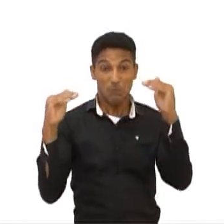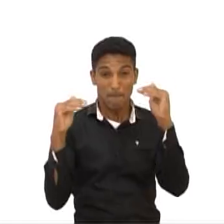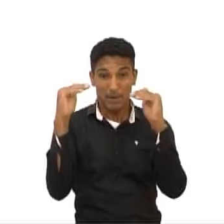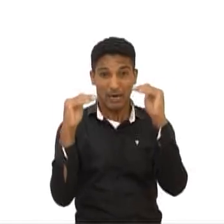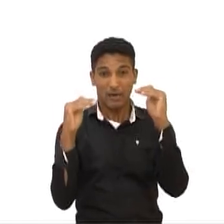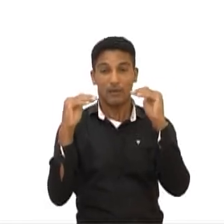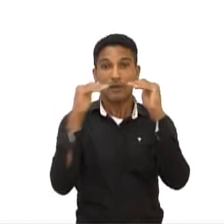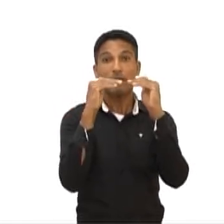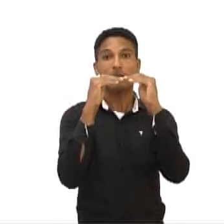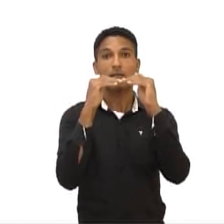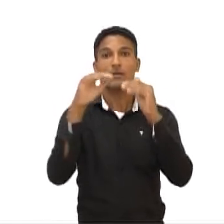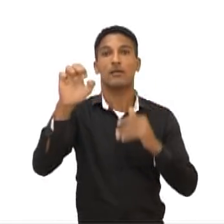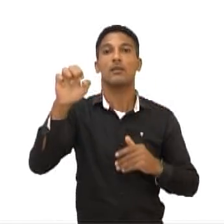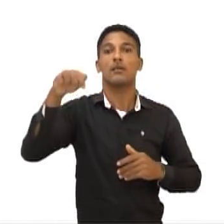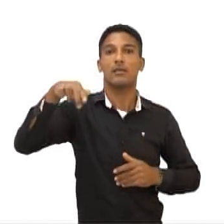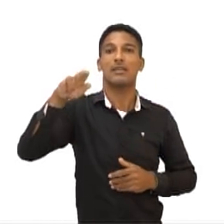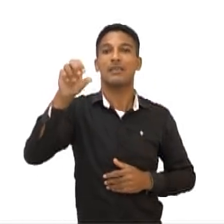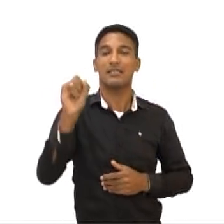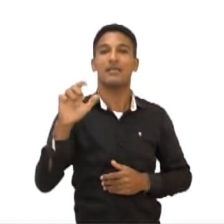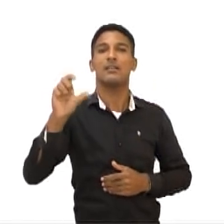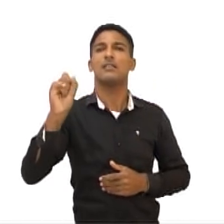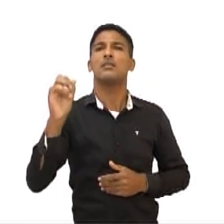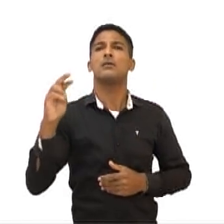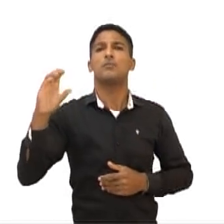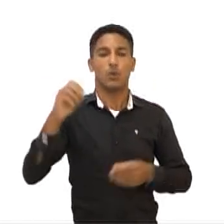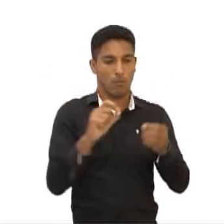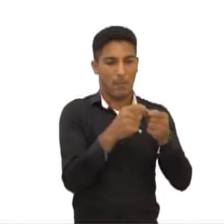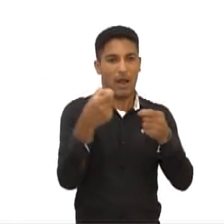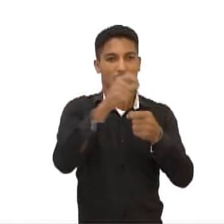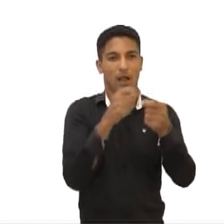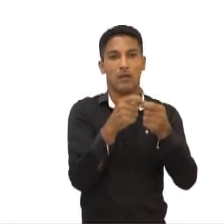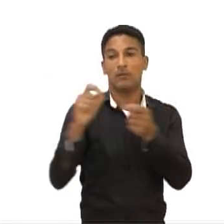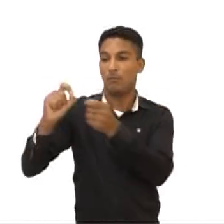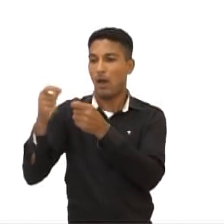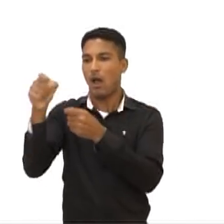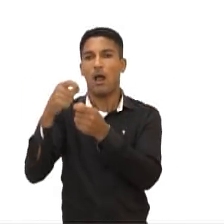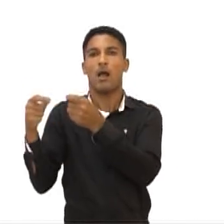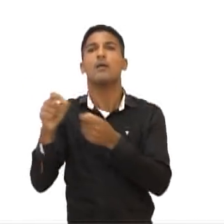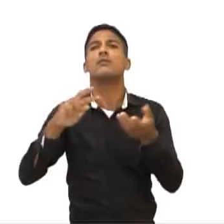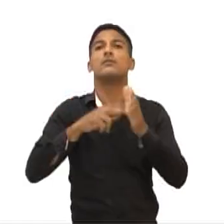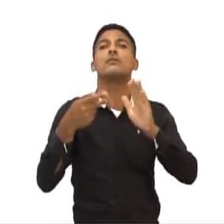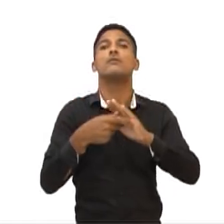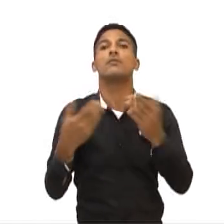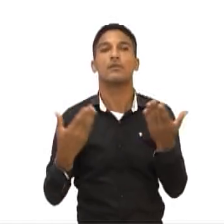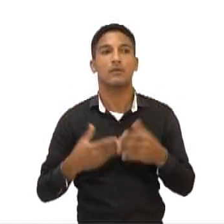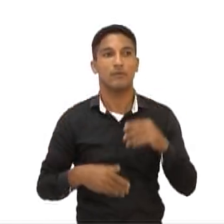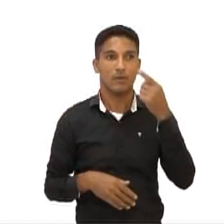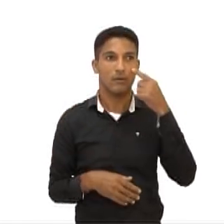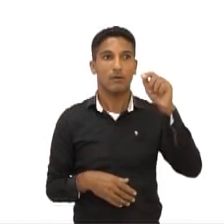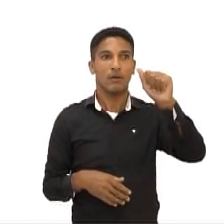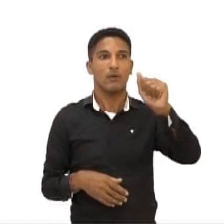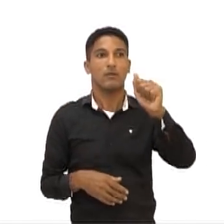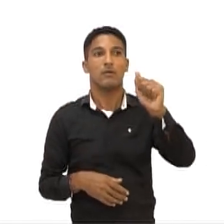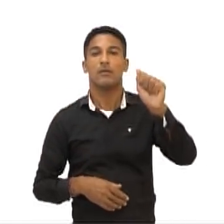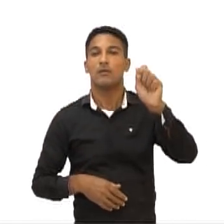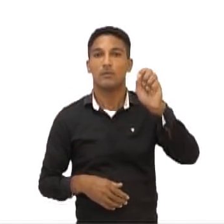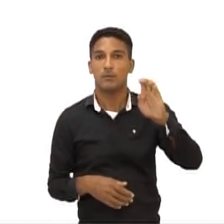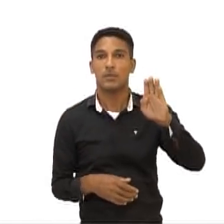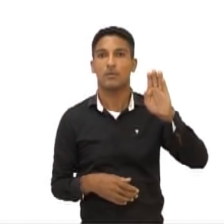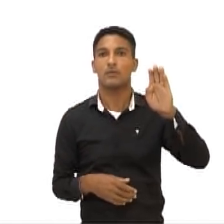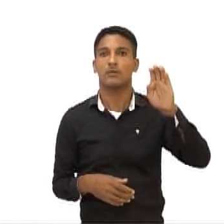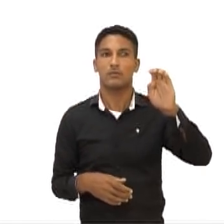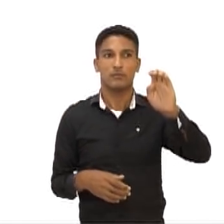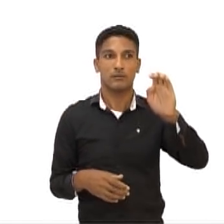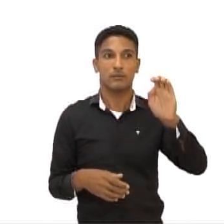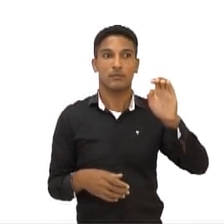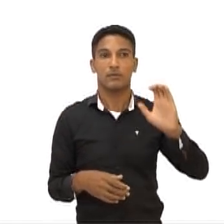possuem o mesmo número de moléculas? Letra B, possuem volumes iguais? Letra C, possuem mesma medida de